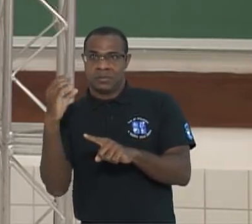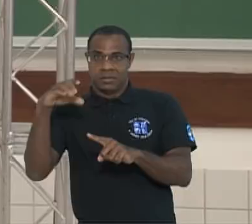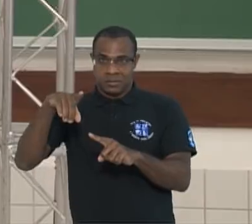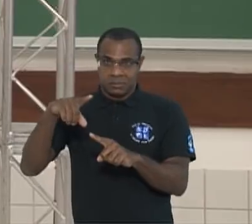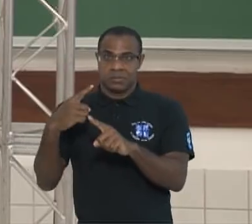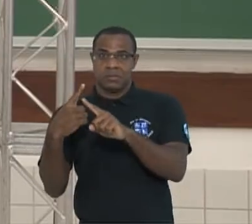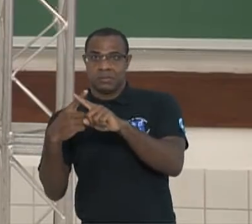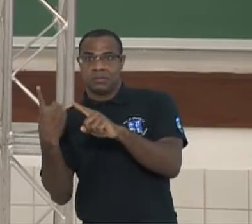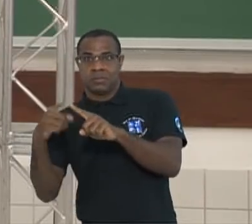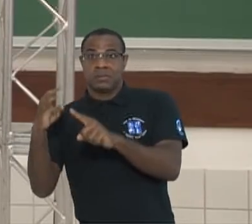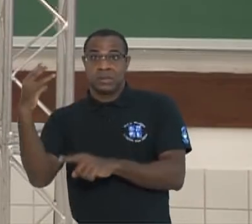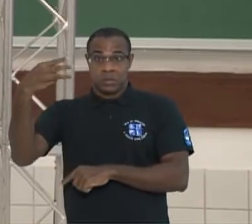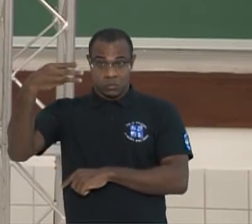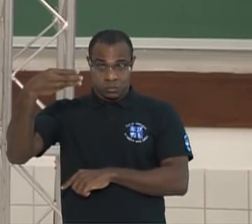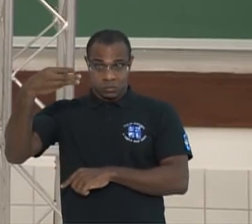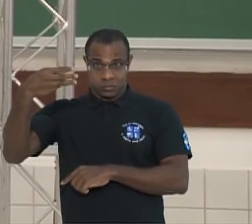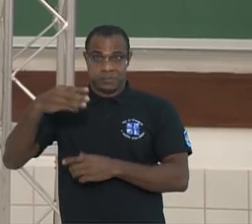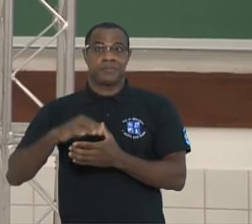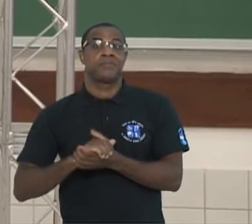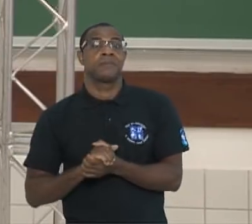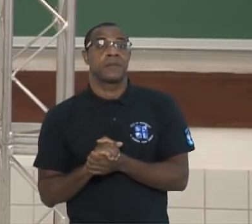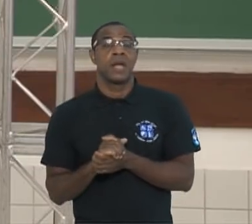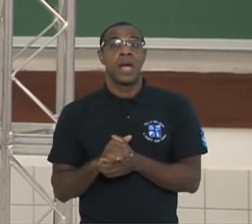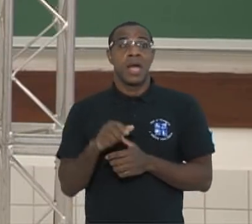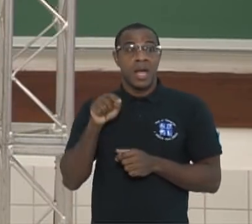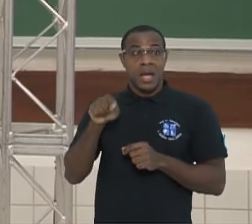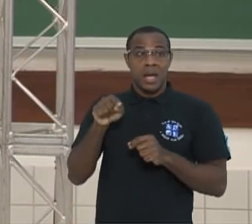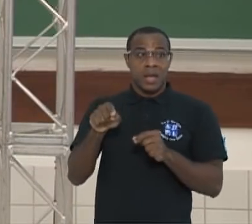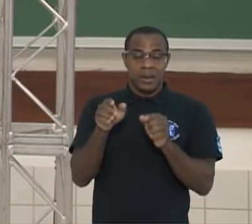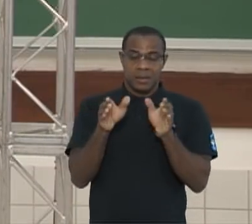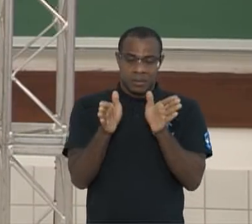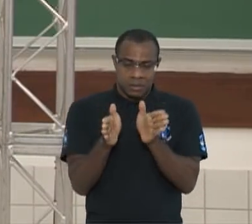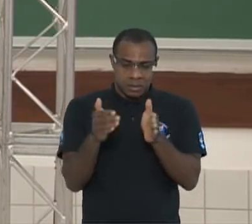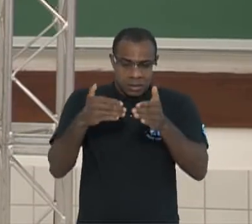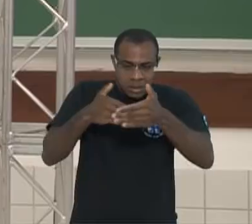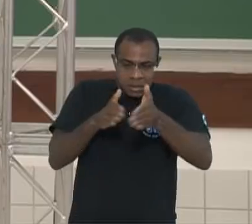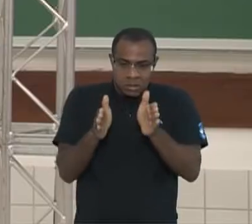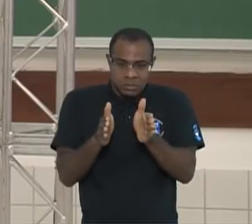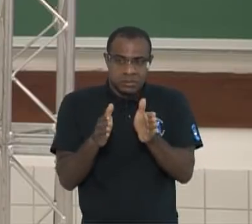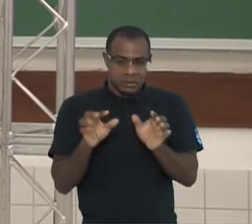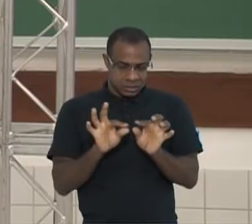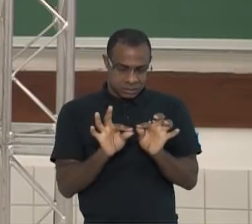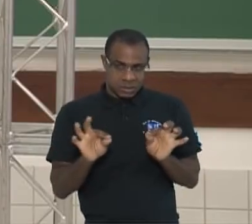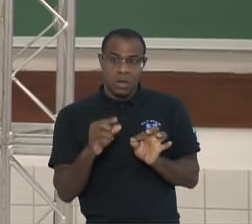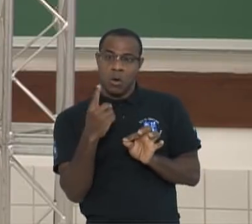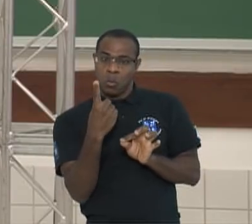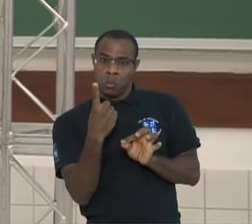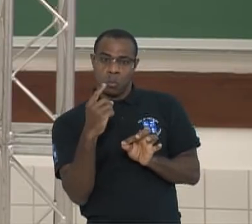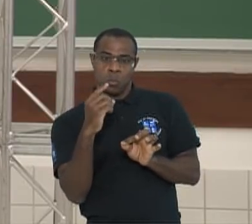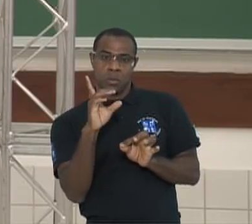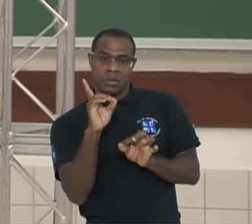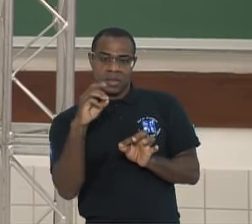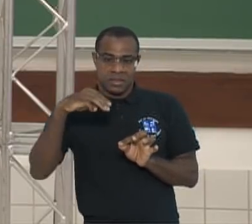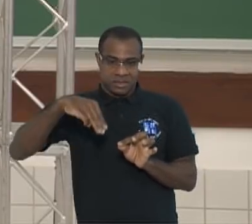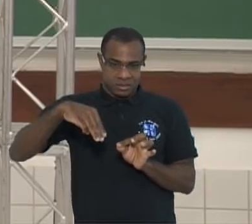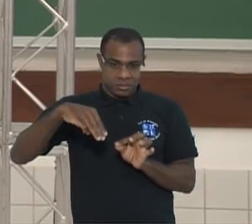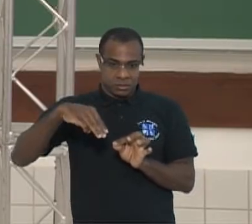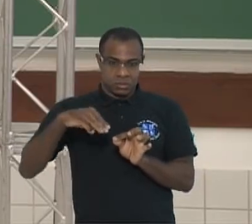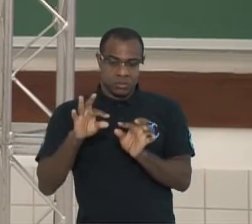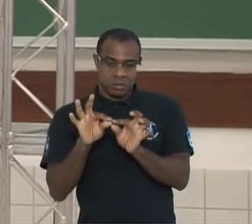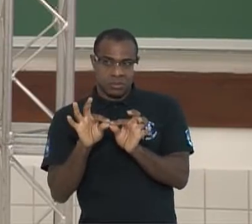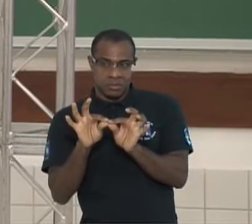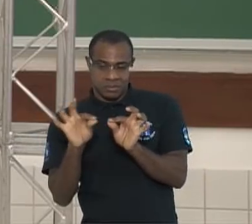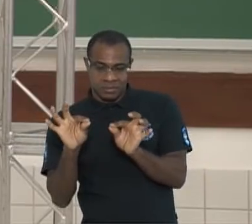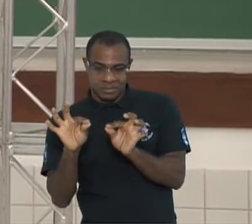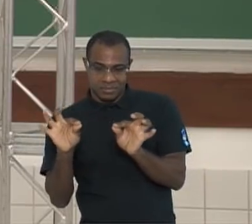né, que esse cubo aqui, ele tem 1 decímetro cúbico. Por quê? Ele